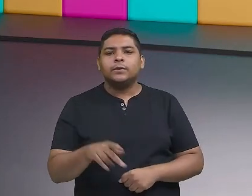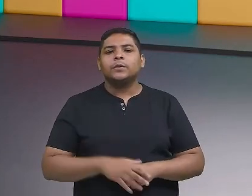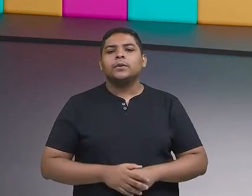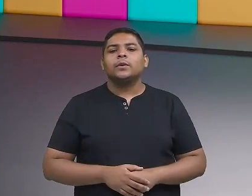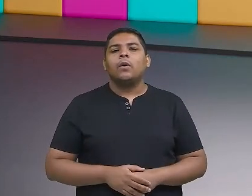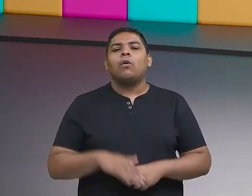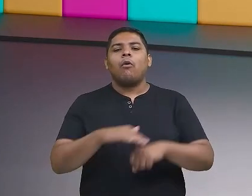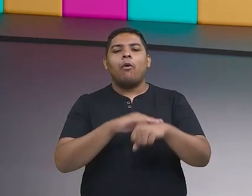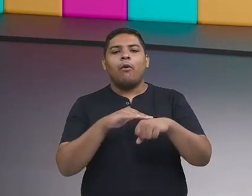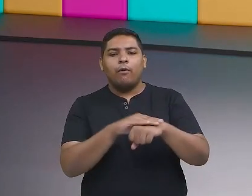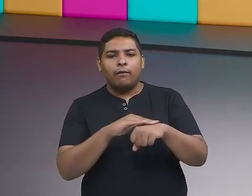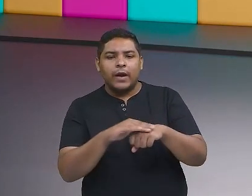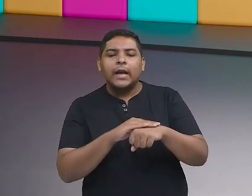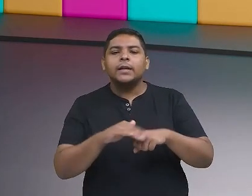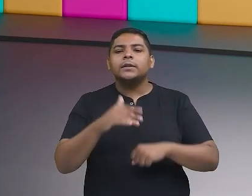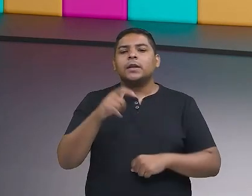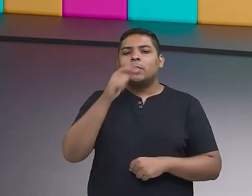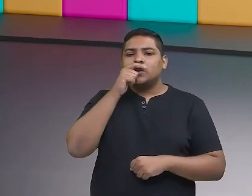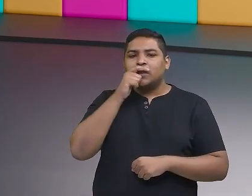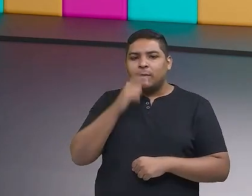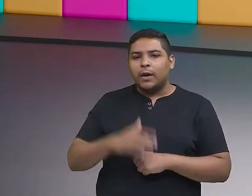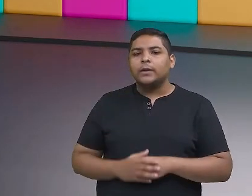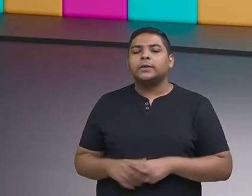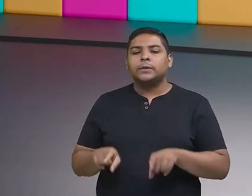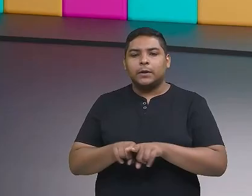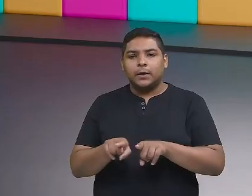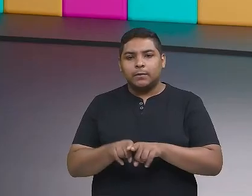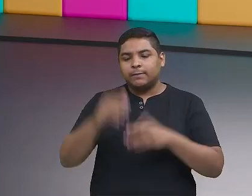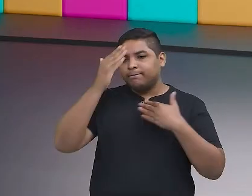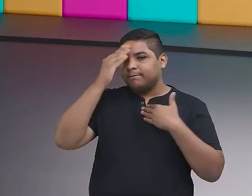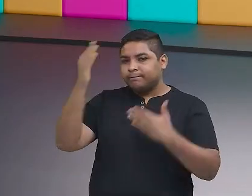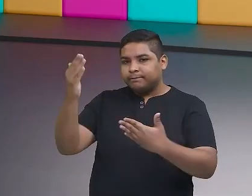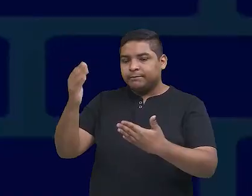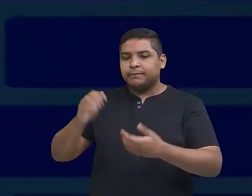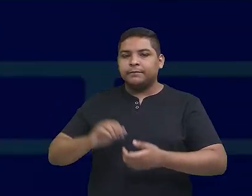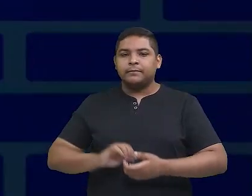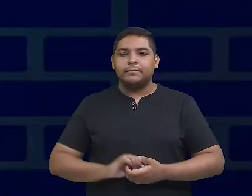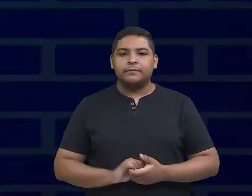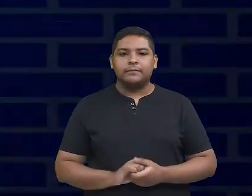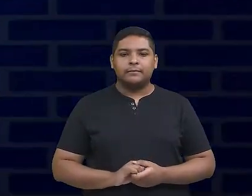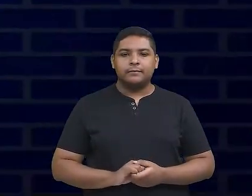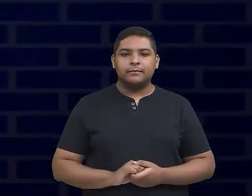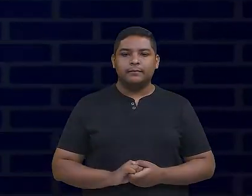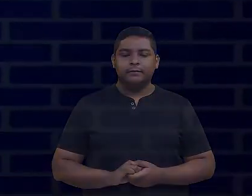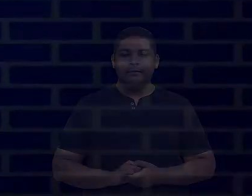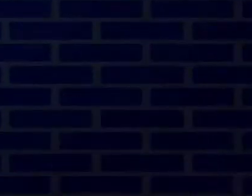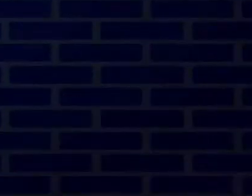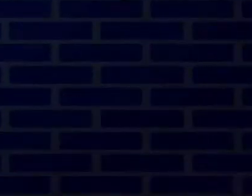Estamos aqui à disposição de todos. Muito obrigada.